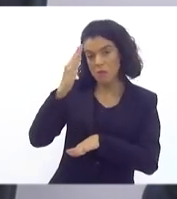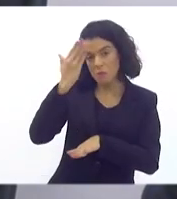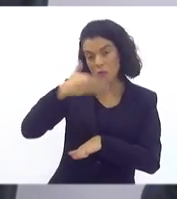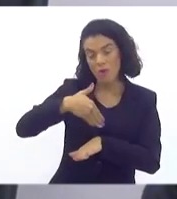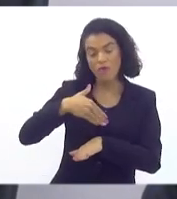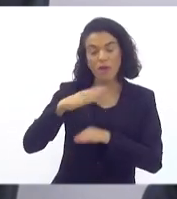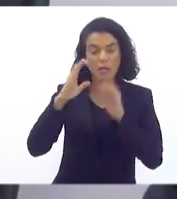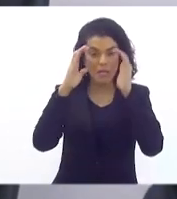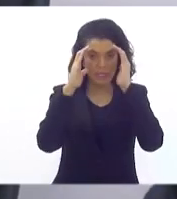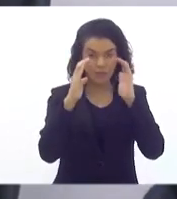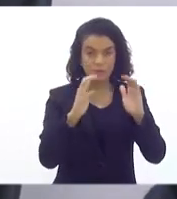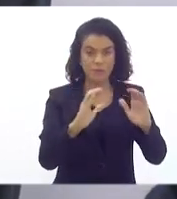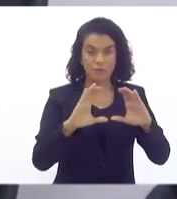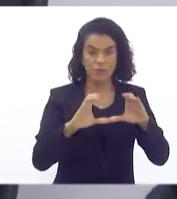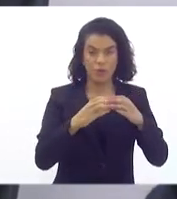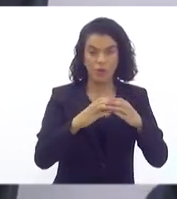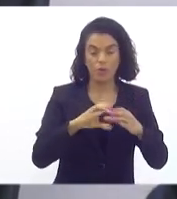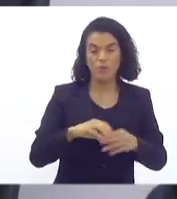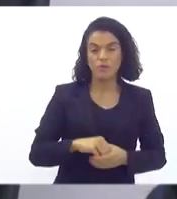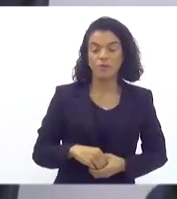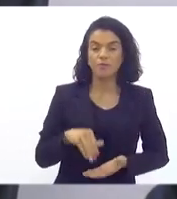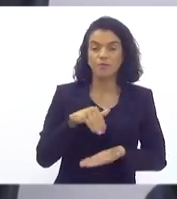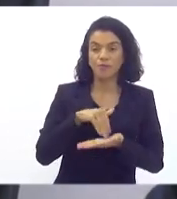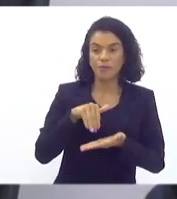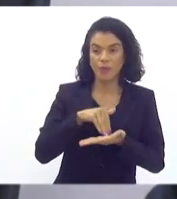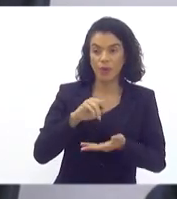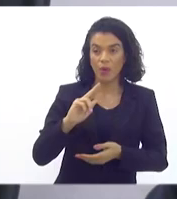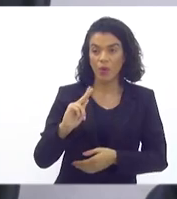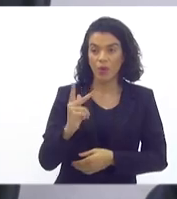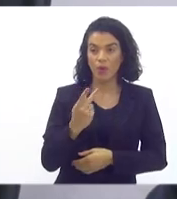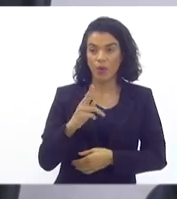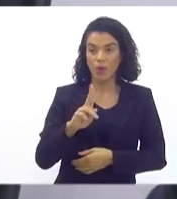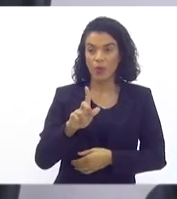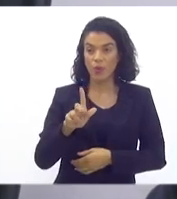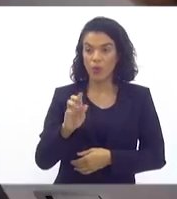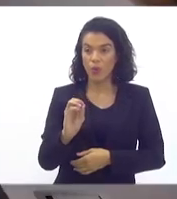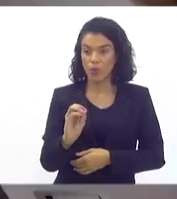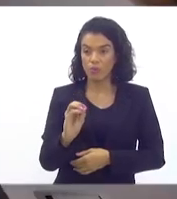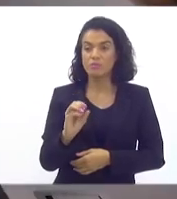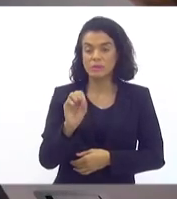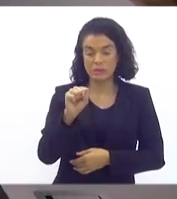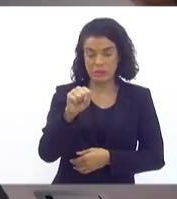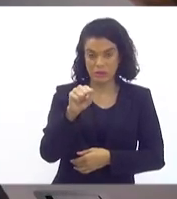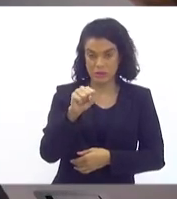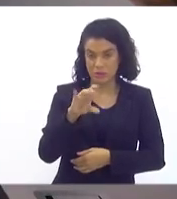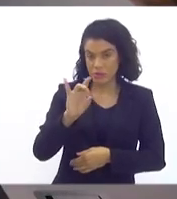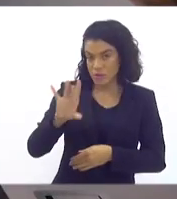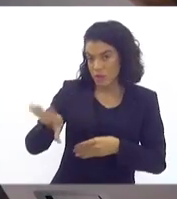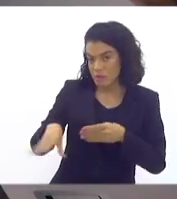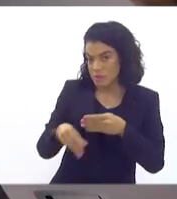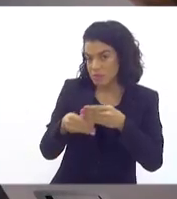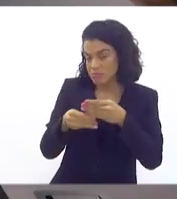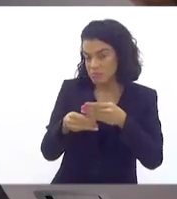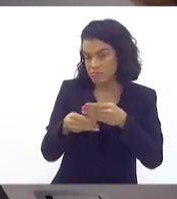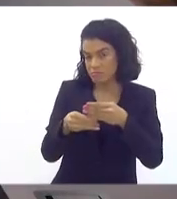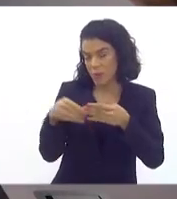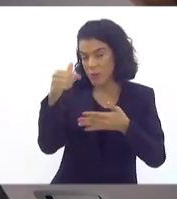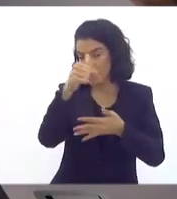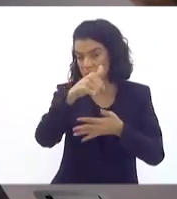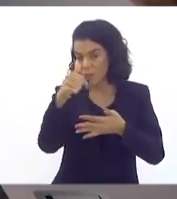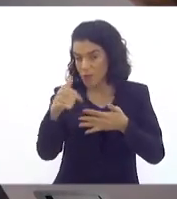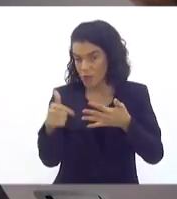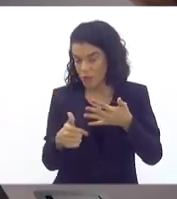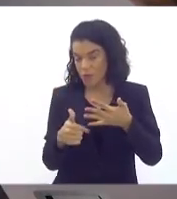com a comissão secretário Hugo Leal da palavra secretário só para reforçar alguns pontos